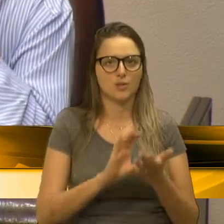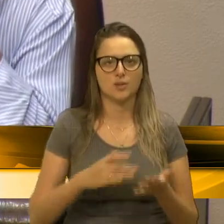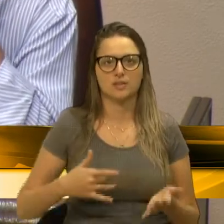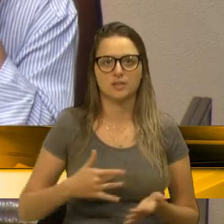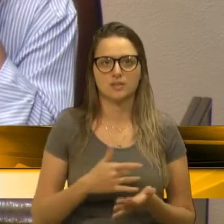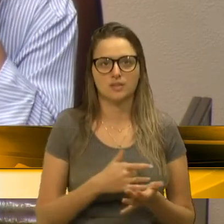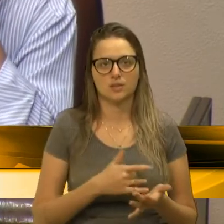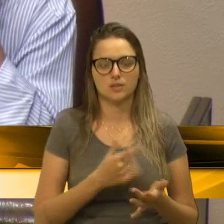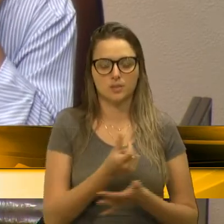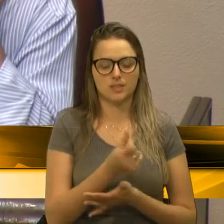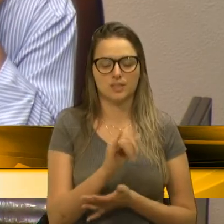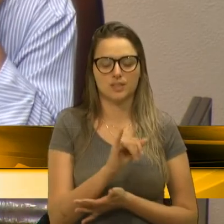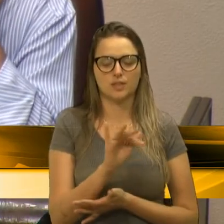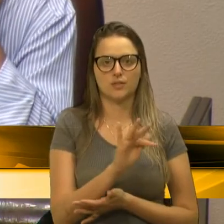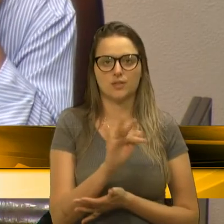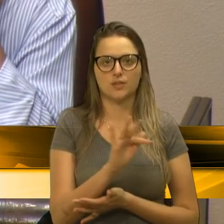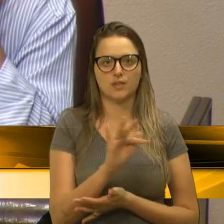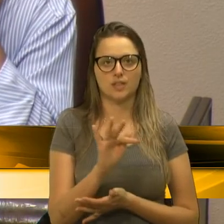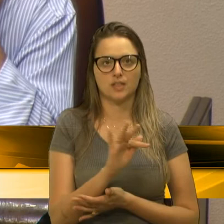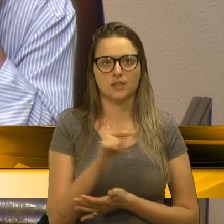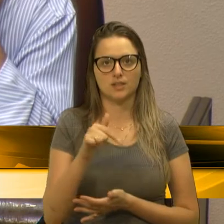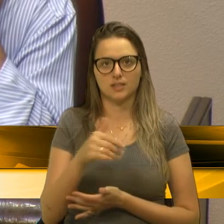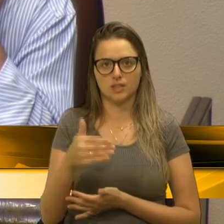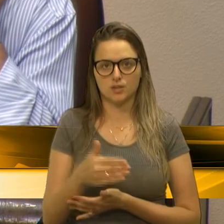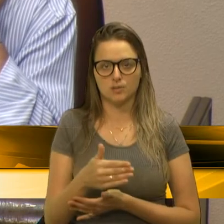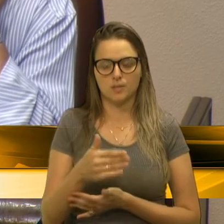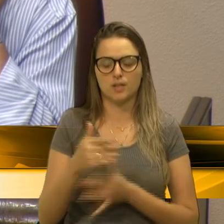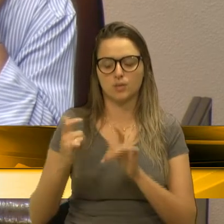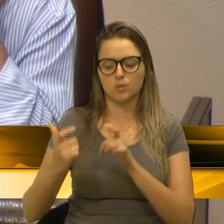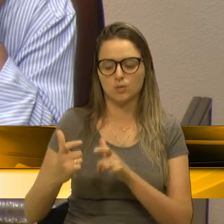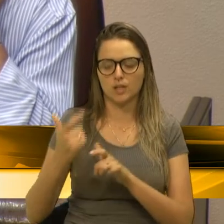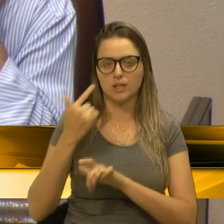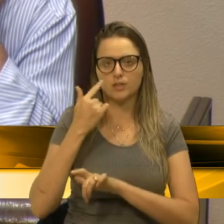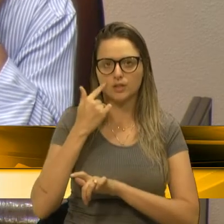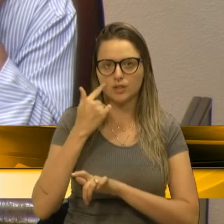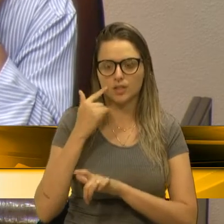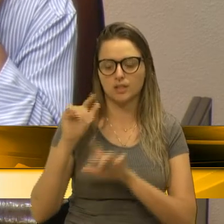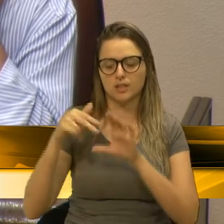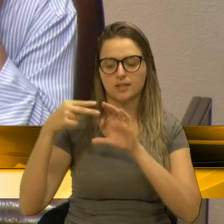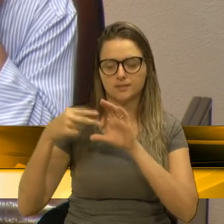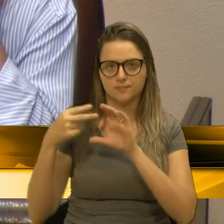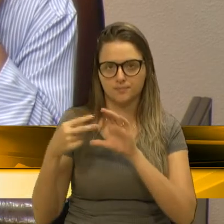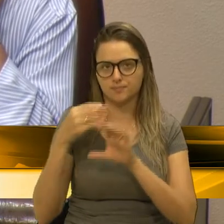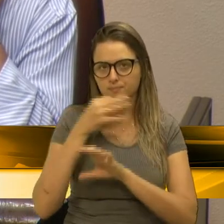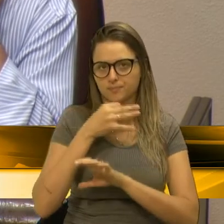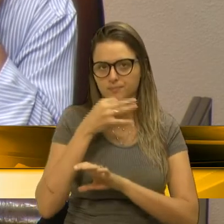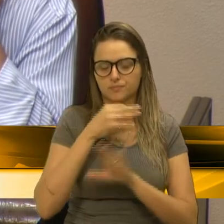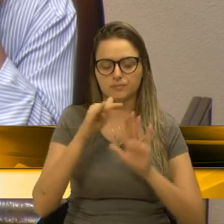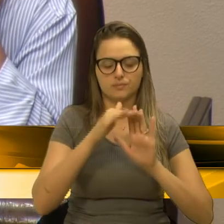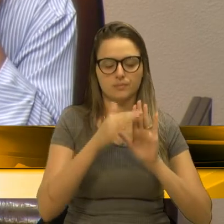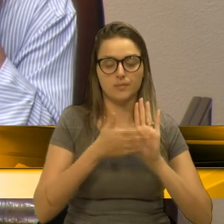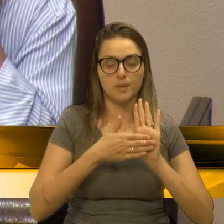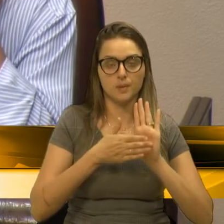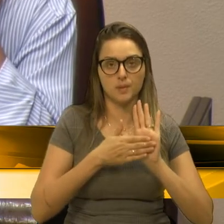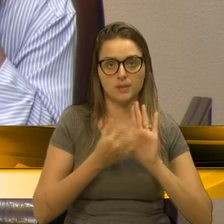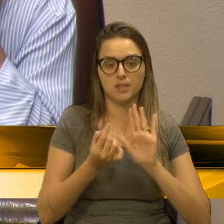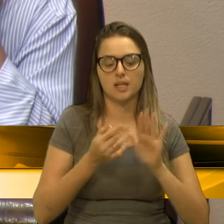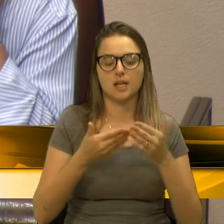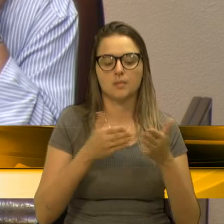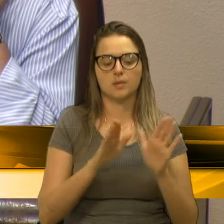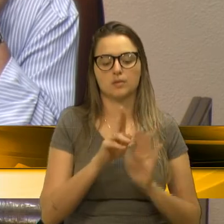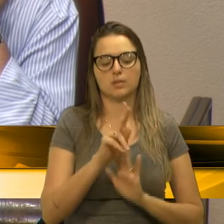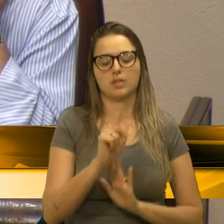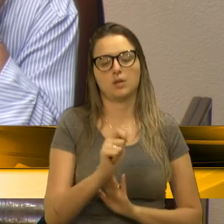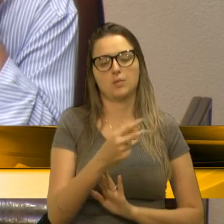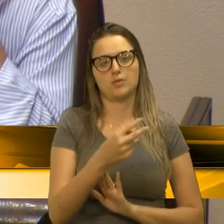para 6 de fevereiro de 2019, às 7h30 da manhã, na sala GNPTF, na Câmara Municipal de Vereadores. Pauta única e específica, abertura da nova UPA Central 24